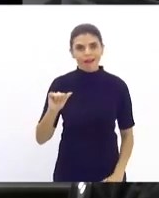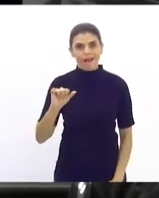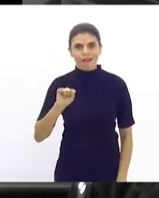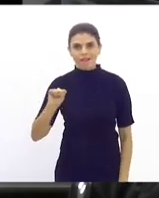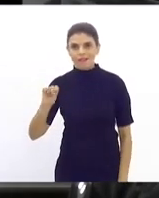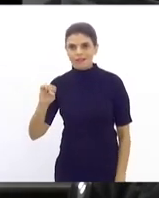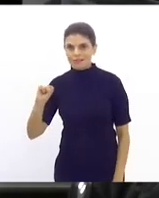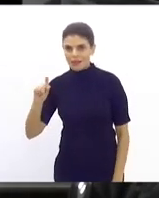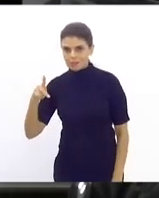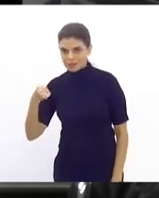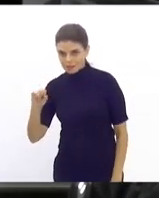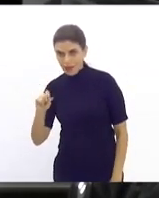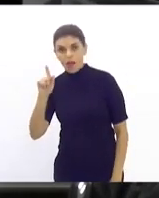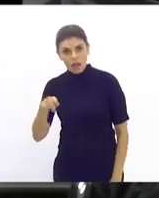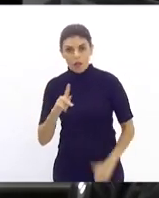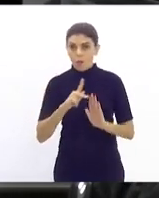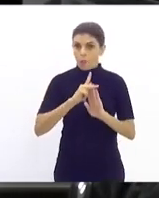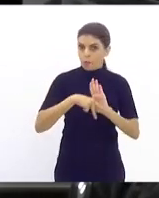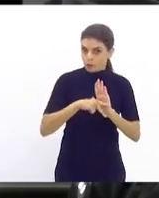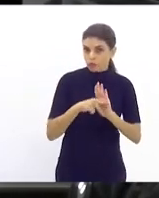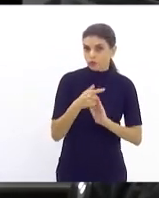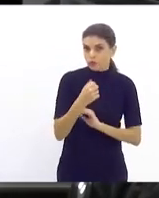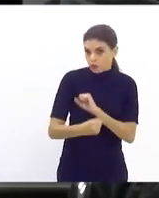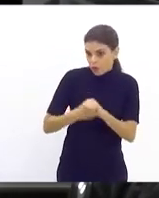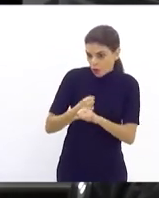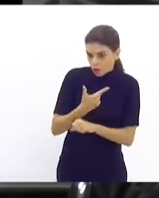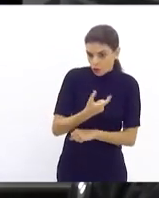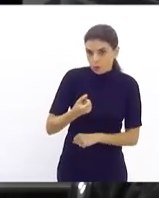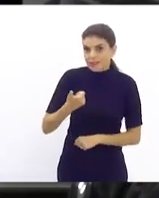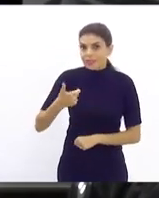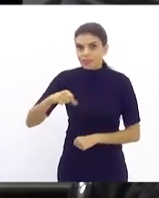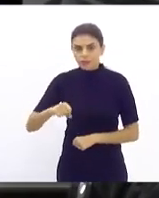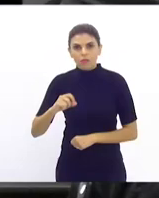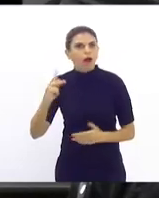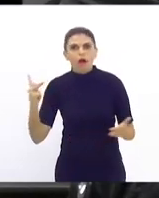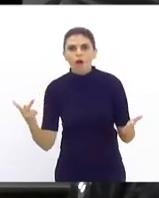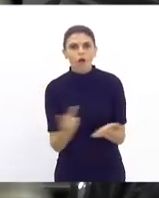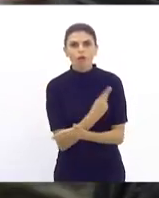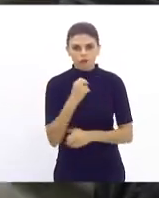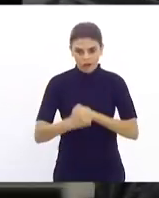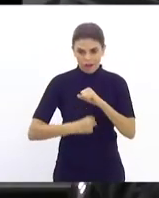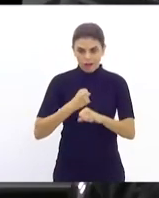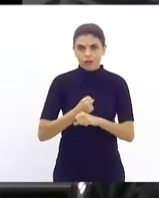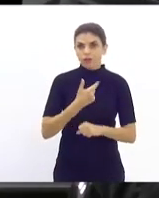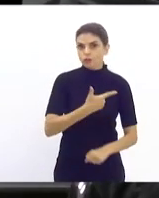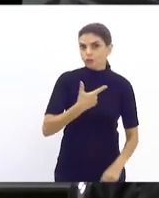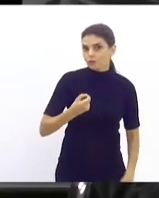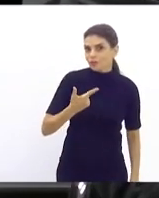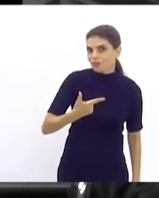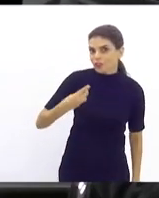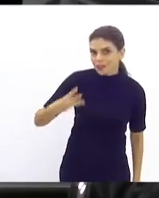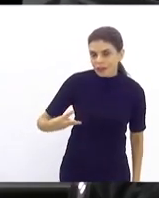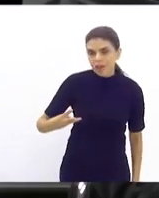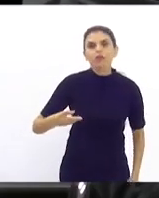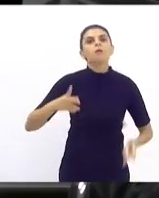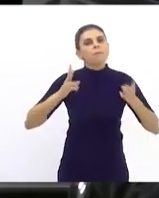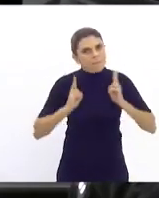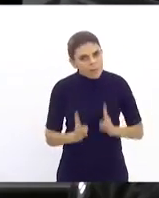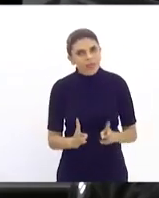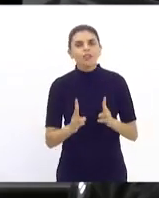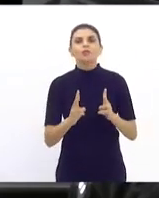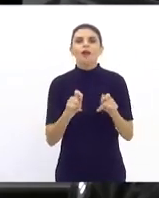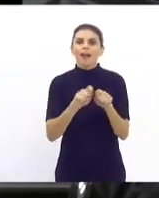19. Quando foi em 2023, ele criou um programa permanente de